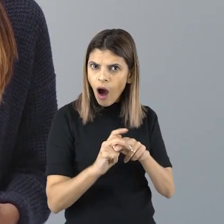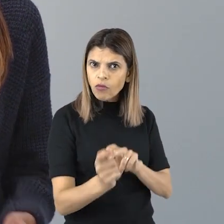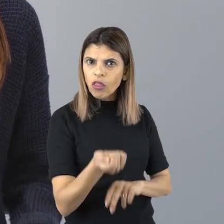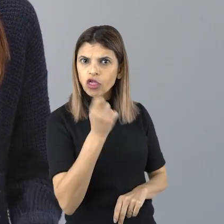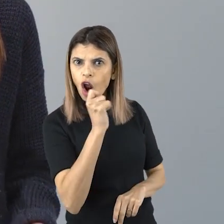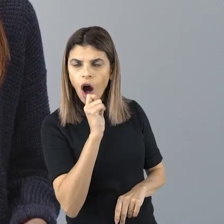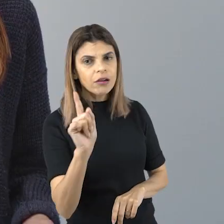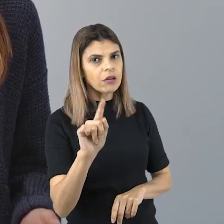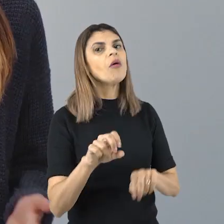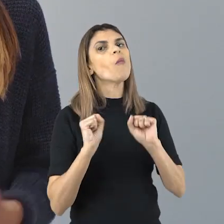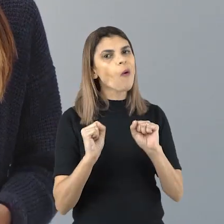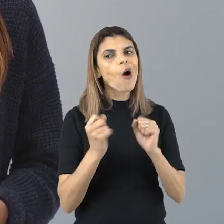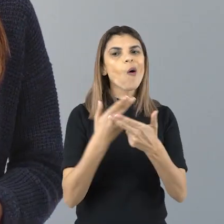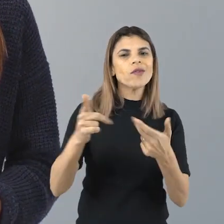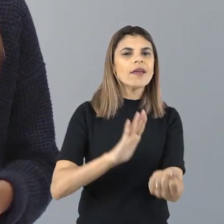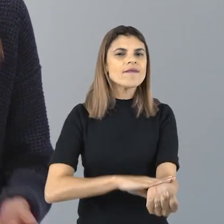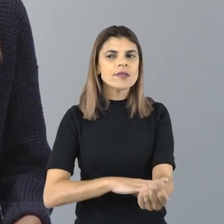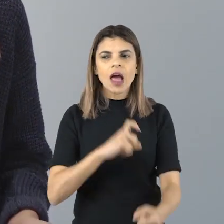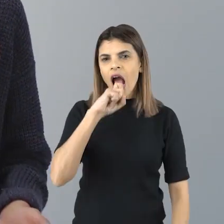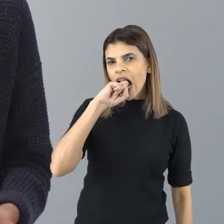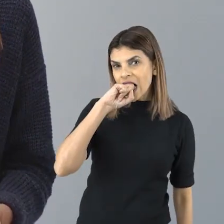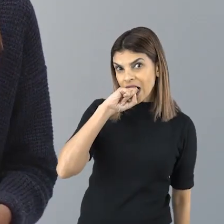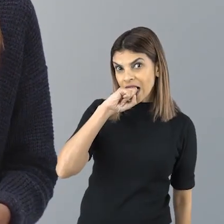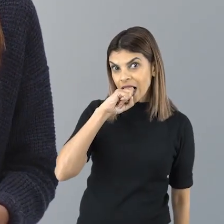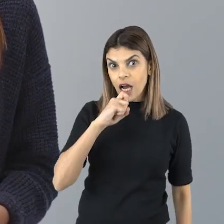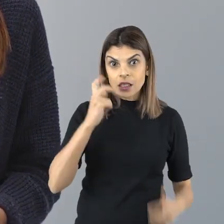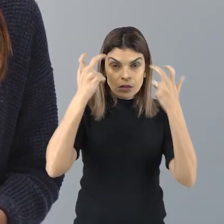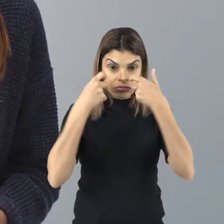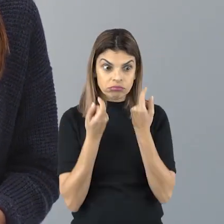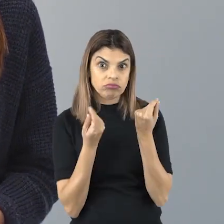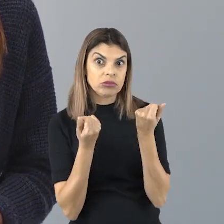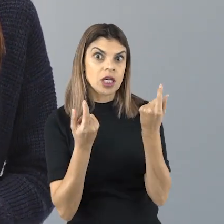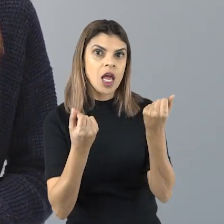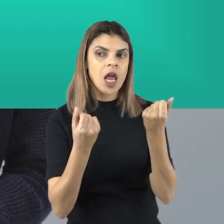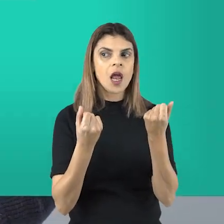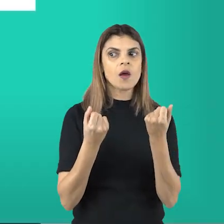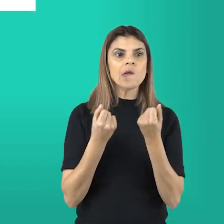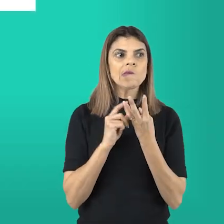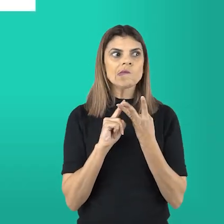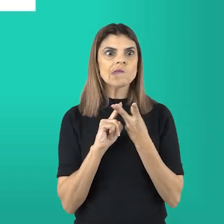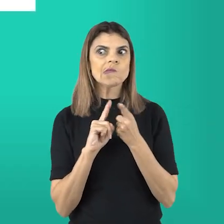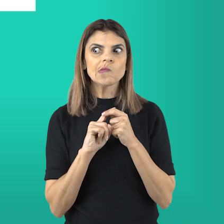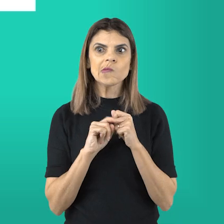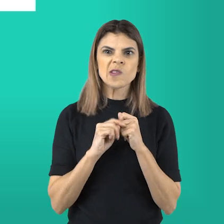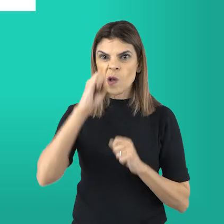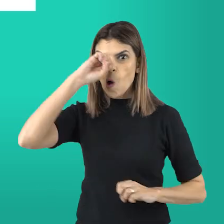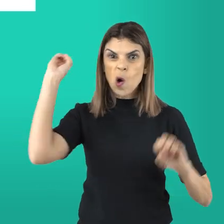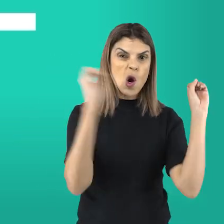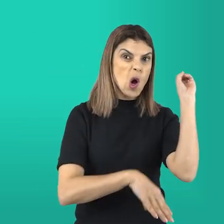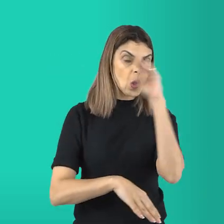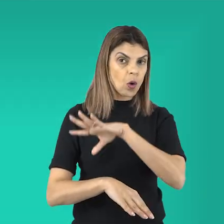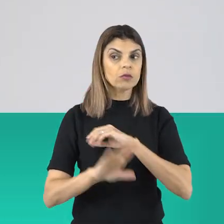pesadas. Também é possível ser viciado em coisas como a inveja, a ganância e até a arrogância. O pecado tem uma punição. Há